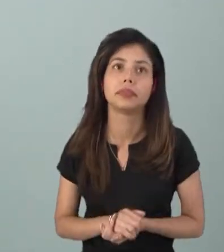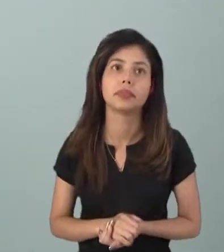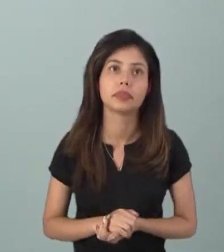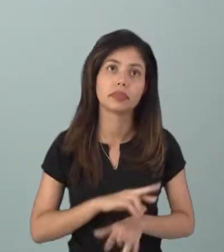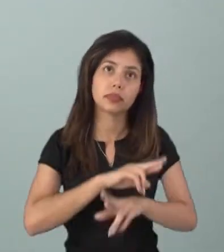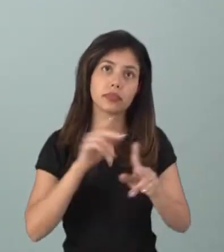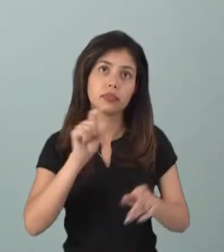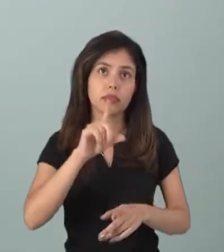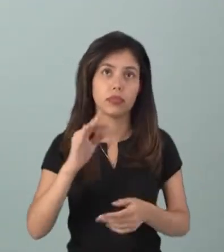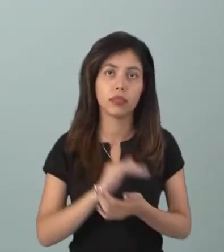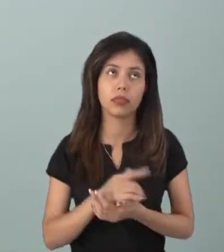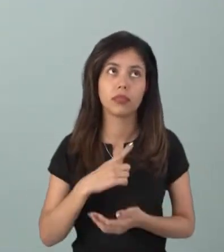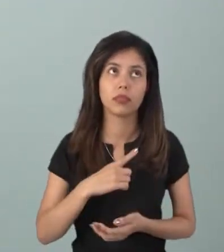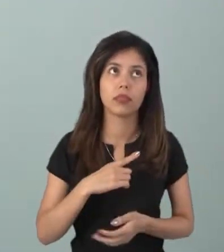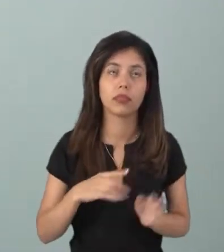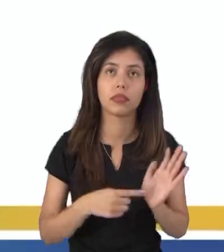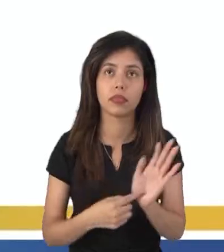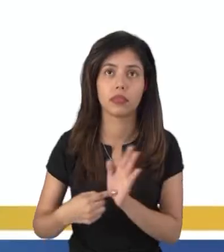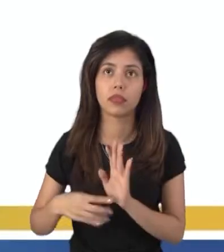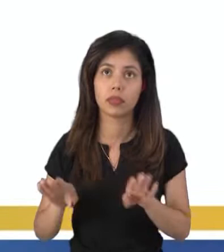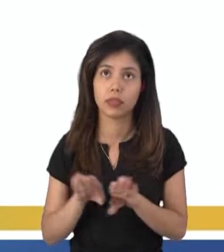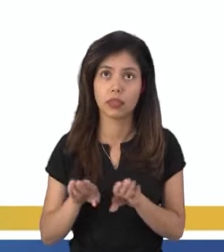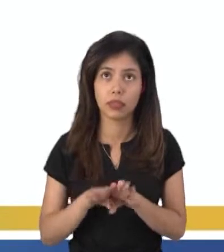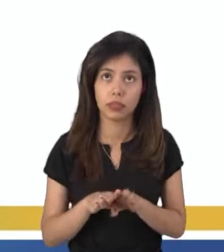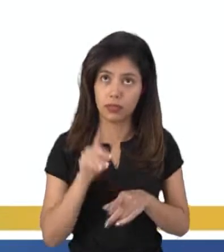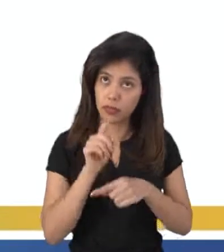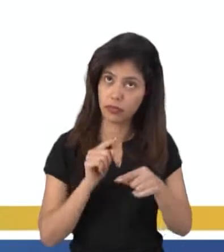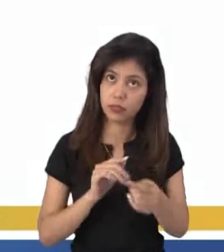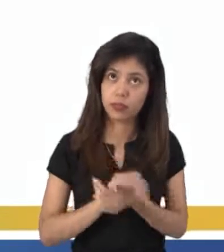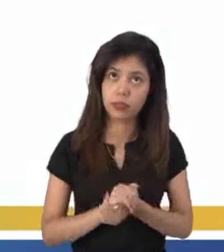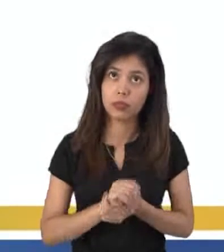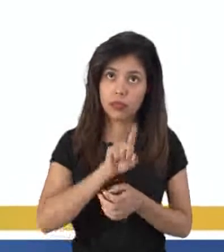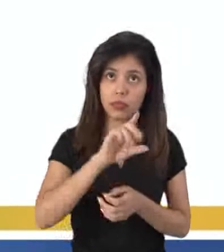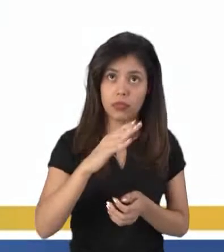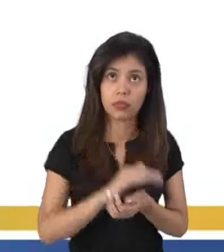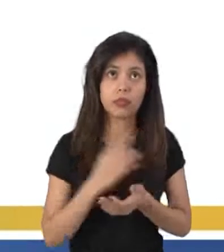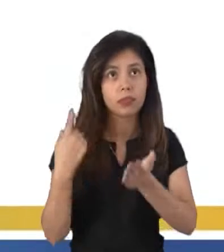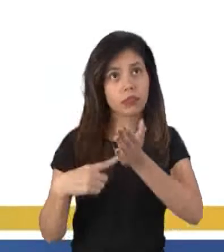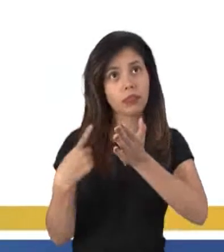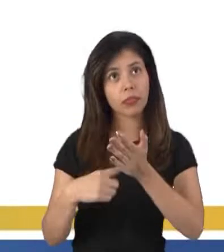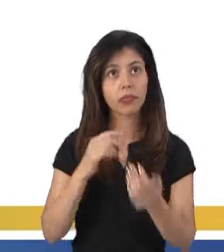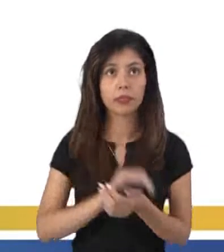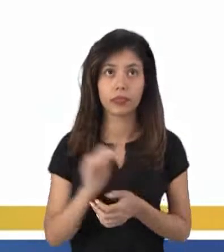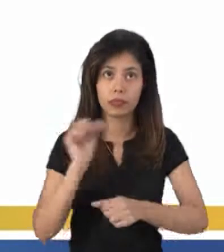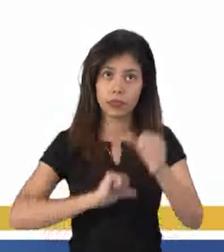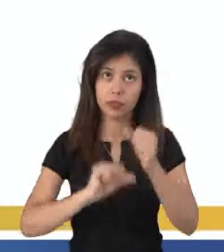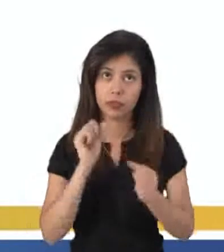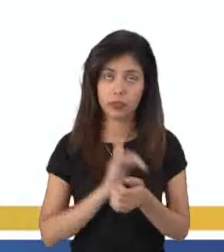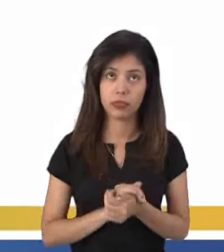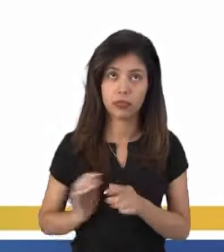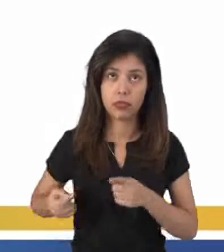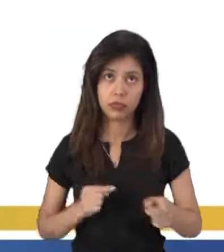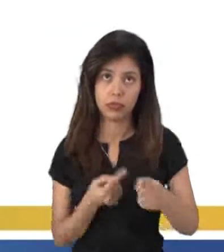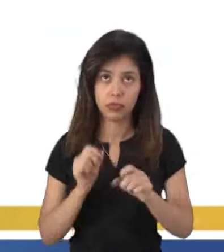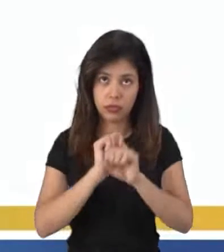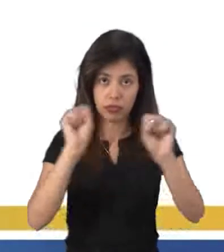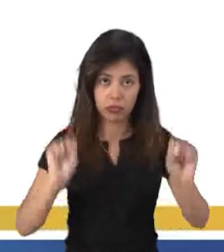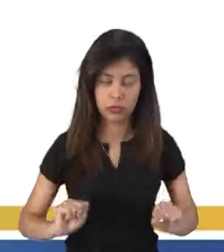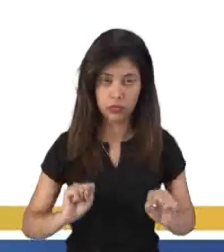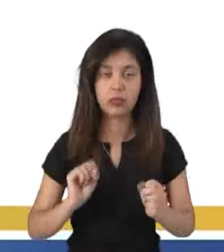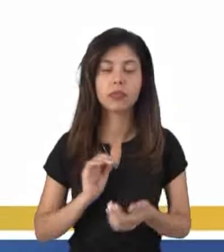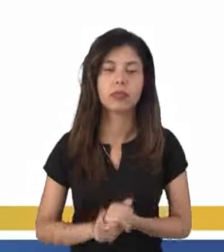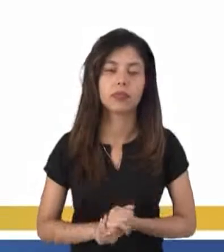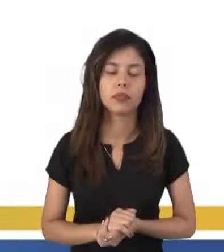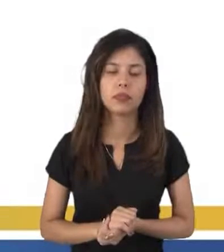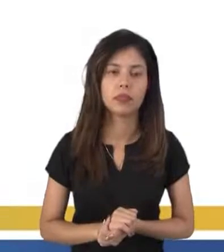entre as várias classificações existentes aí, elas podem ser classificadas de acordo com as alterações que elas podem provocar no